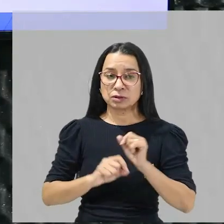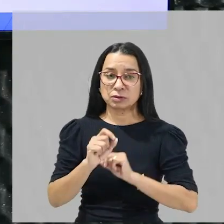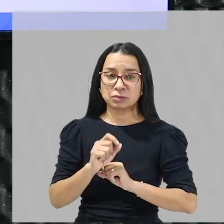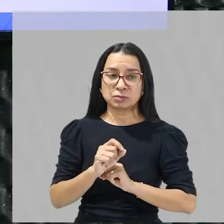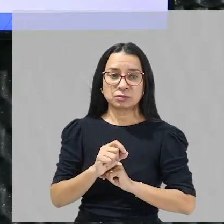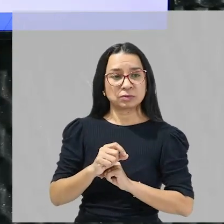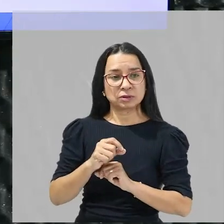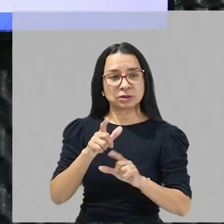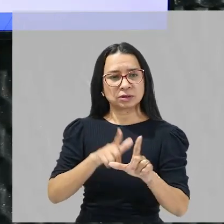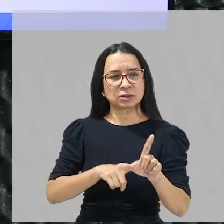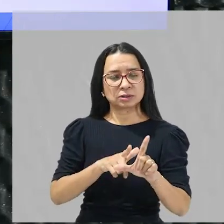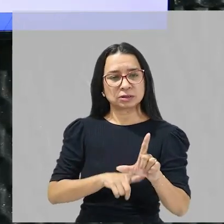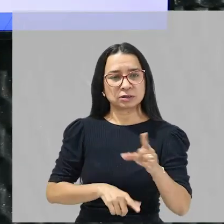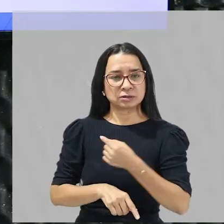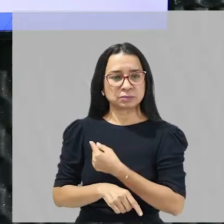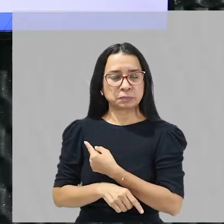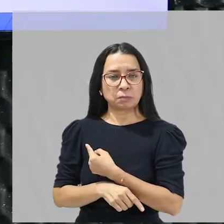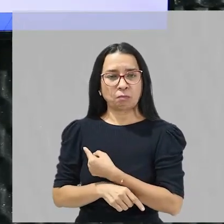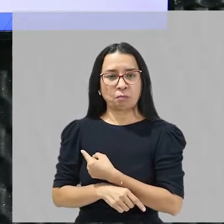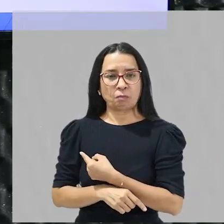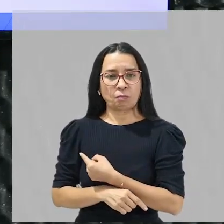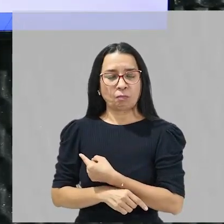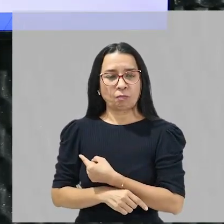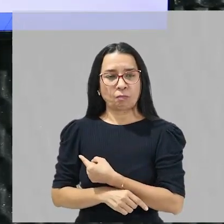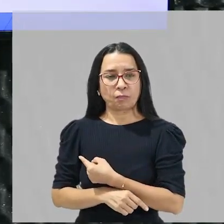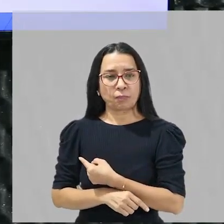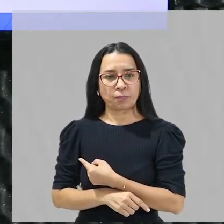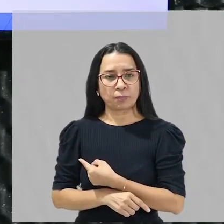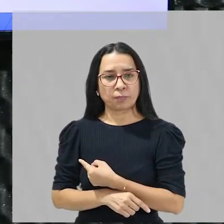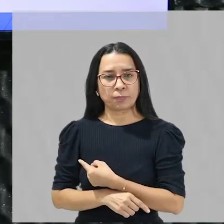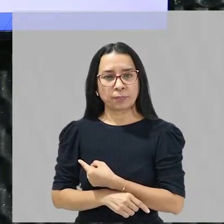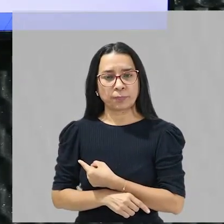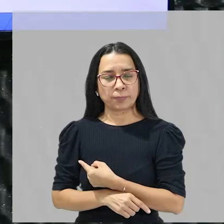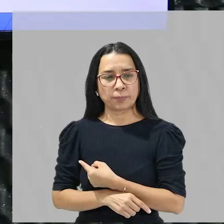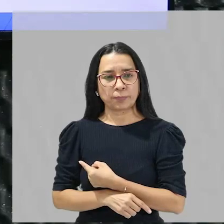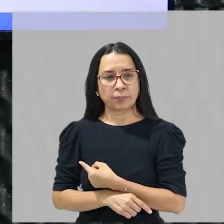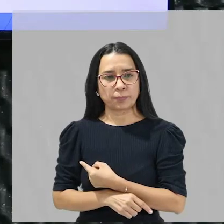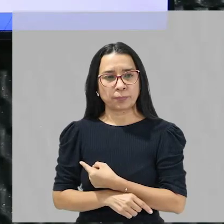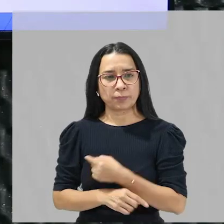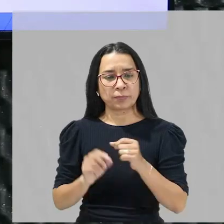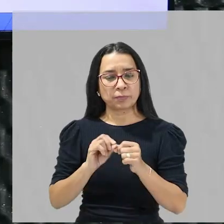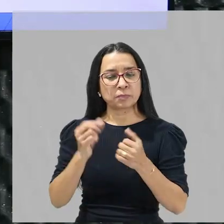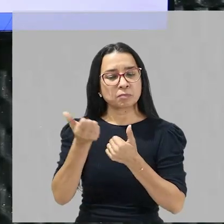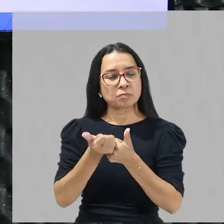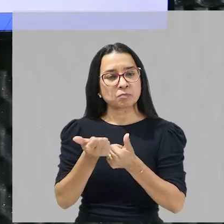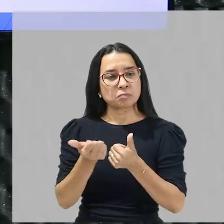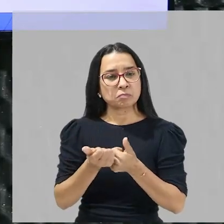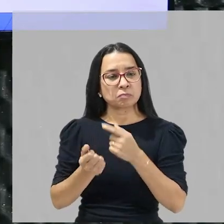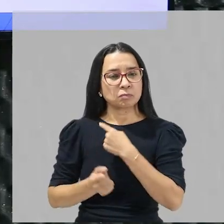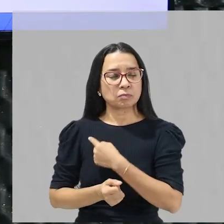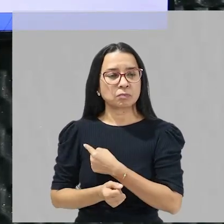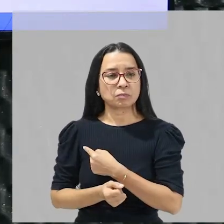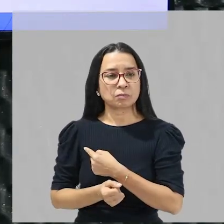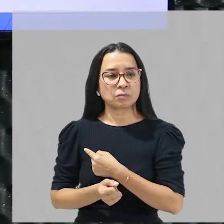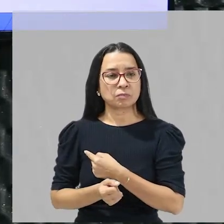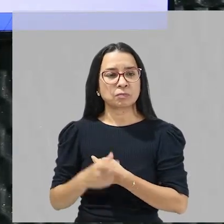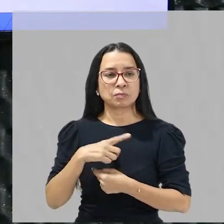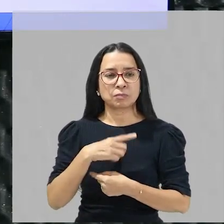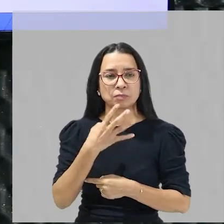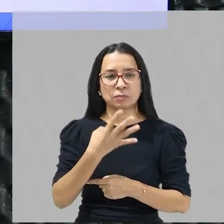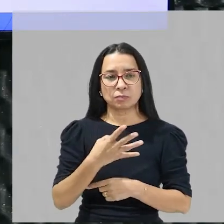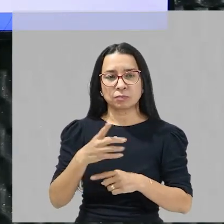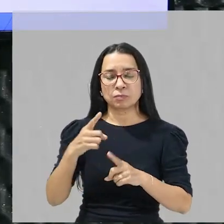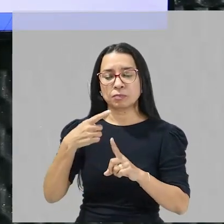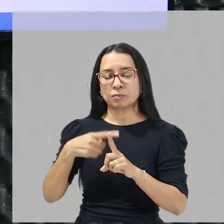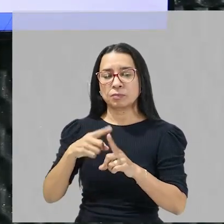que é menos b mais ou menos a raiz do delta, dividido por 2 vezes a. Fazendo a substituição aqui, ó, eu tenho 4 mais